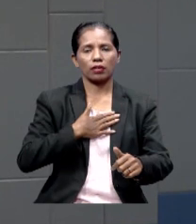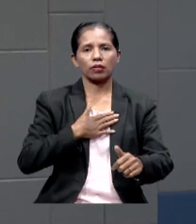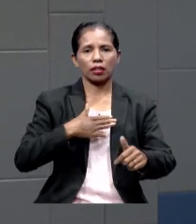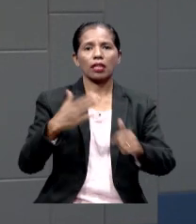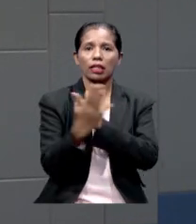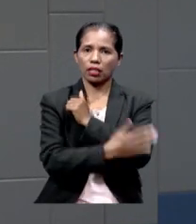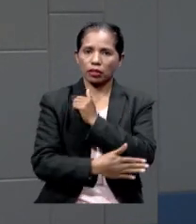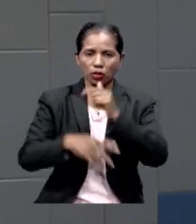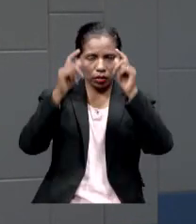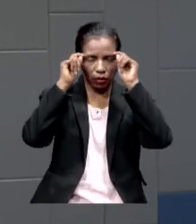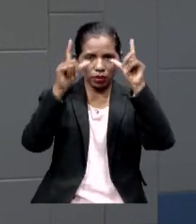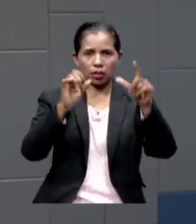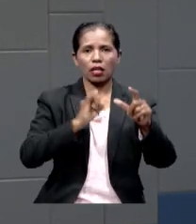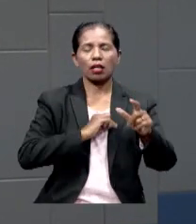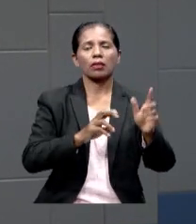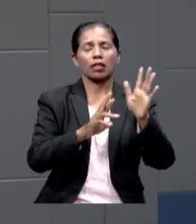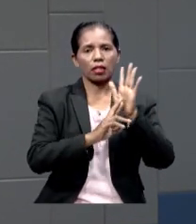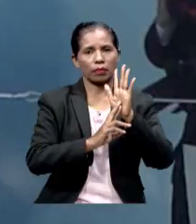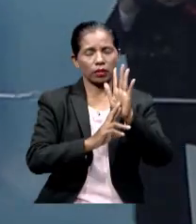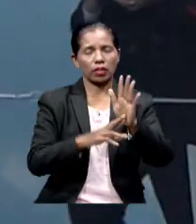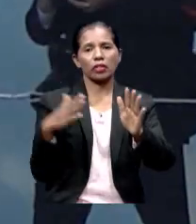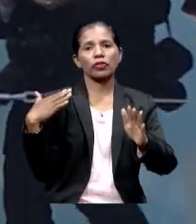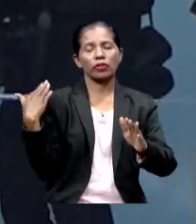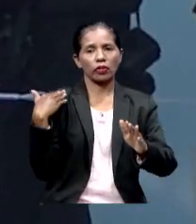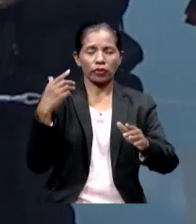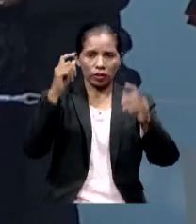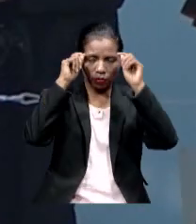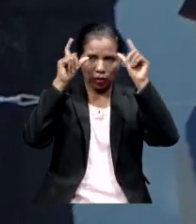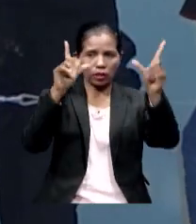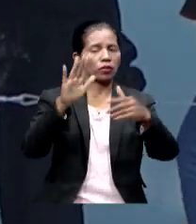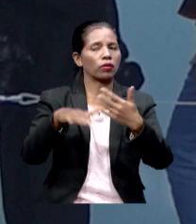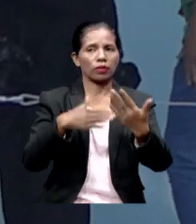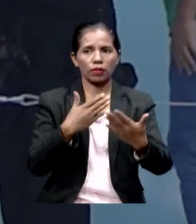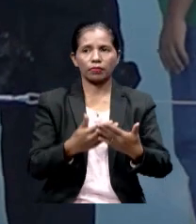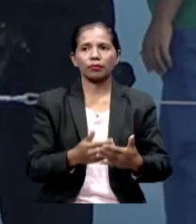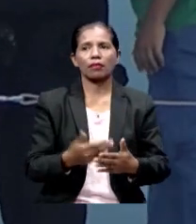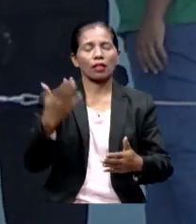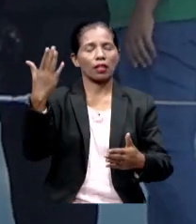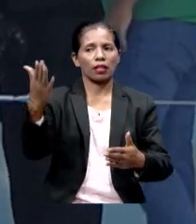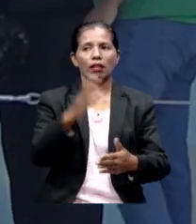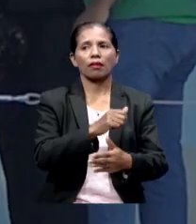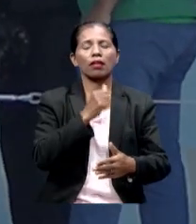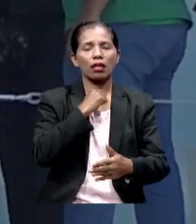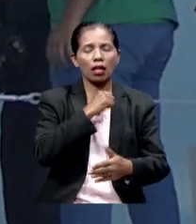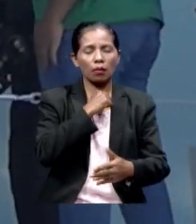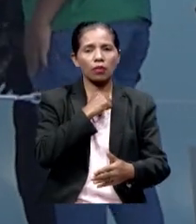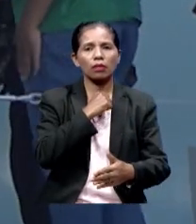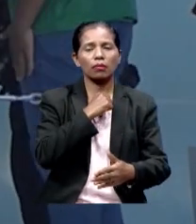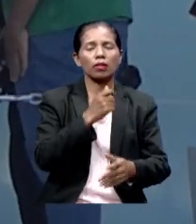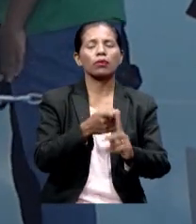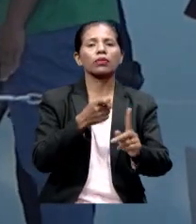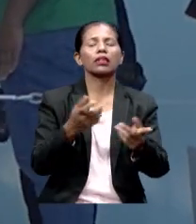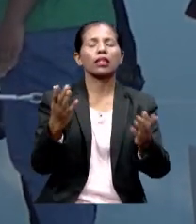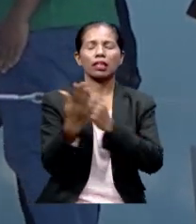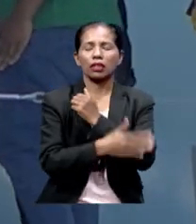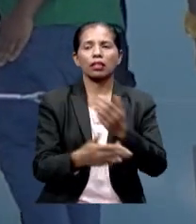Timor-Leste. Nós representa o jovem Timor-Leste. No momento do altar, o Papa Jussu, ou se na São Nabeia, na